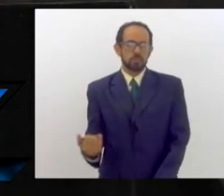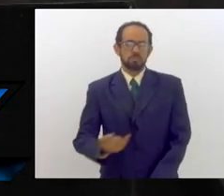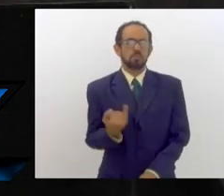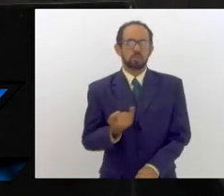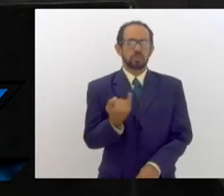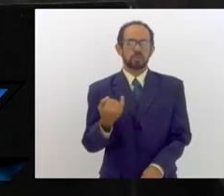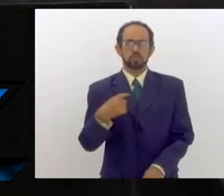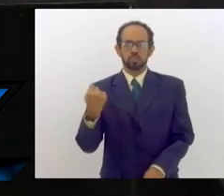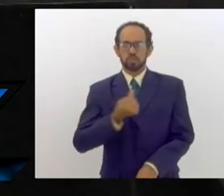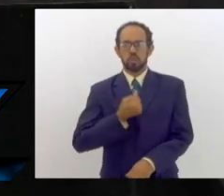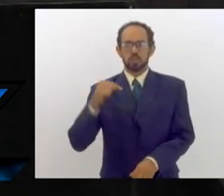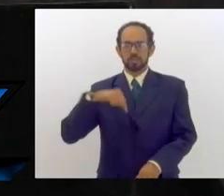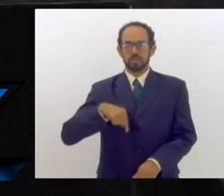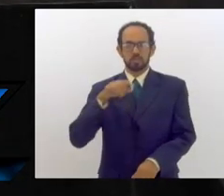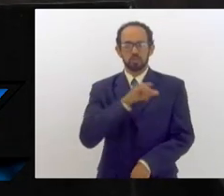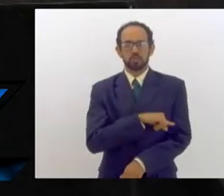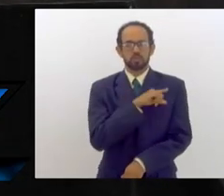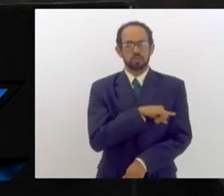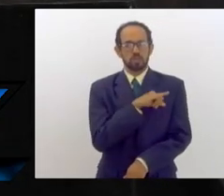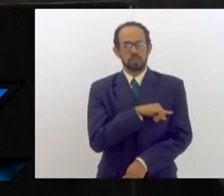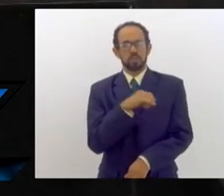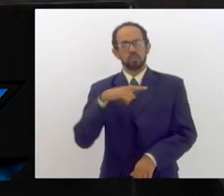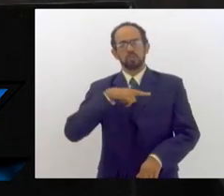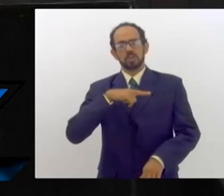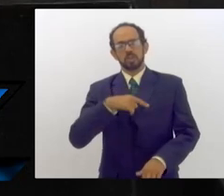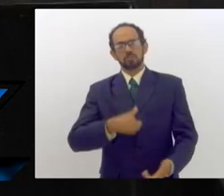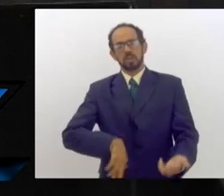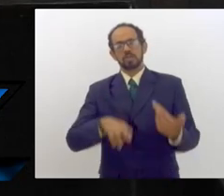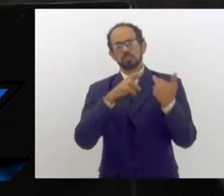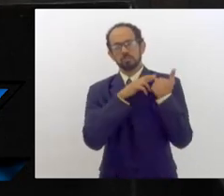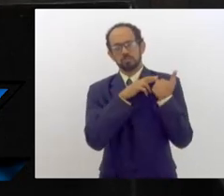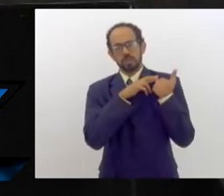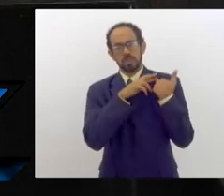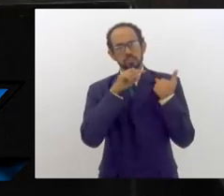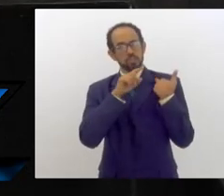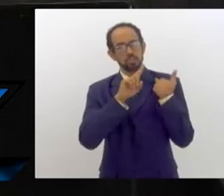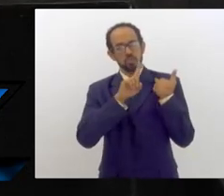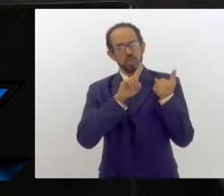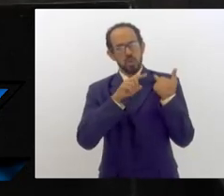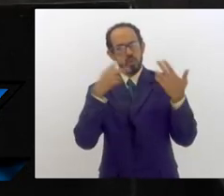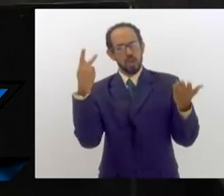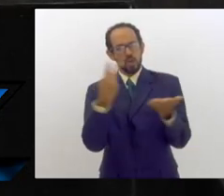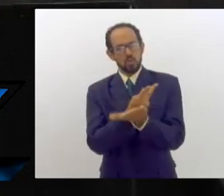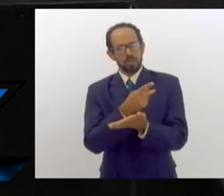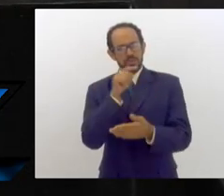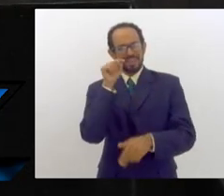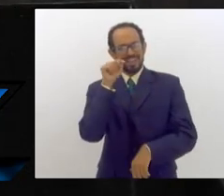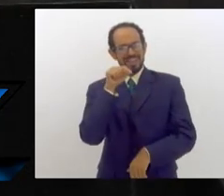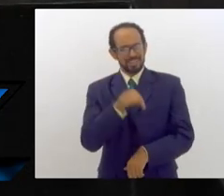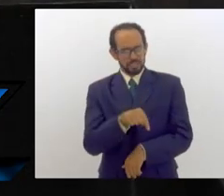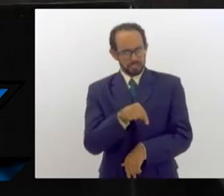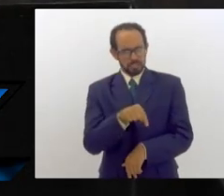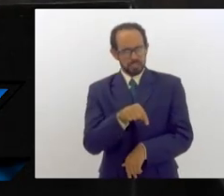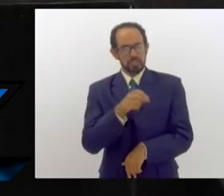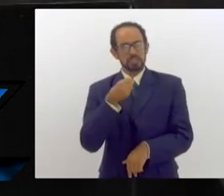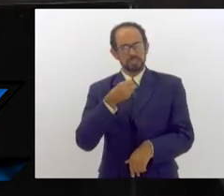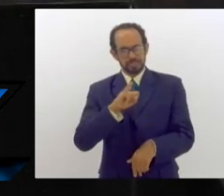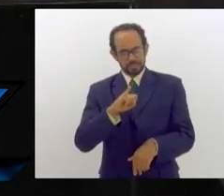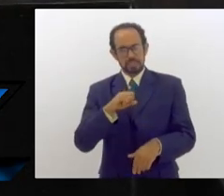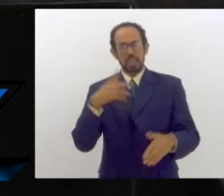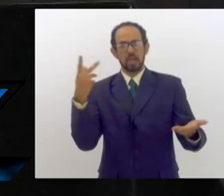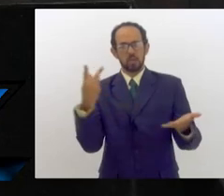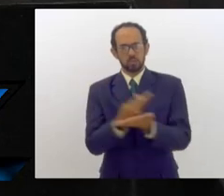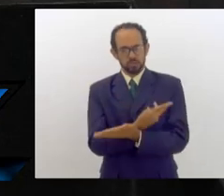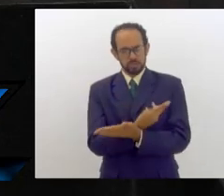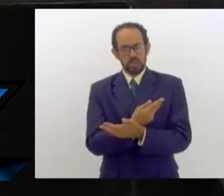aqui no Rio de Janeiro tenhamos a responsabilidade de que isso não venha acontecer e se for publicizado em